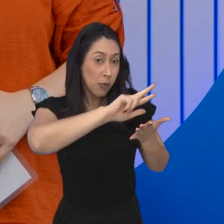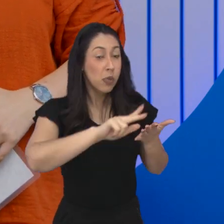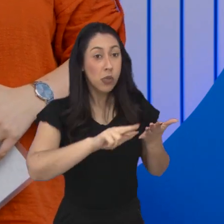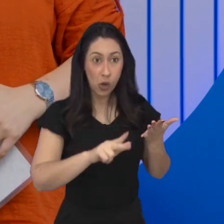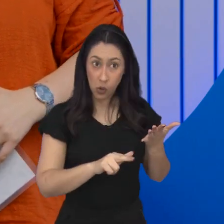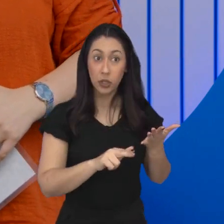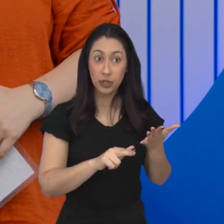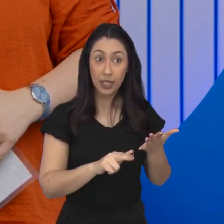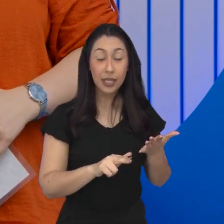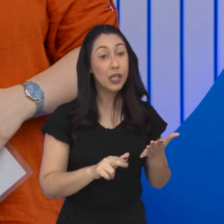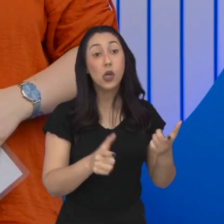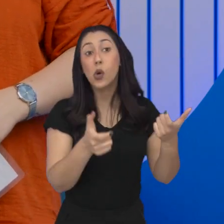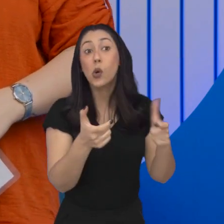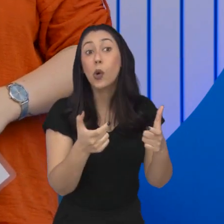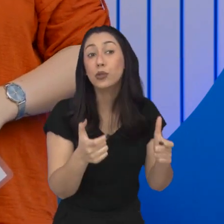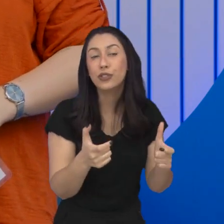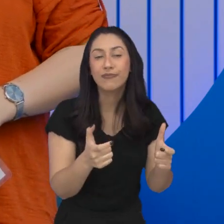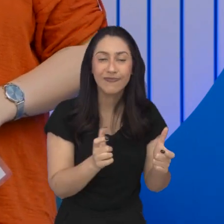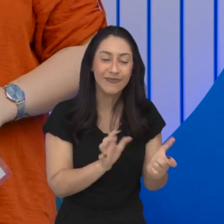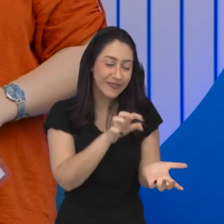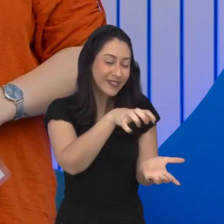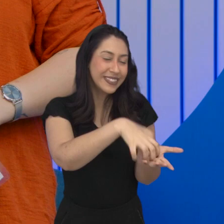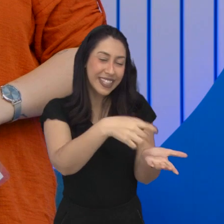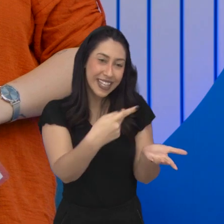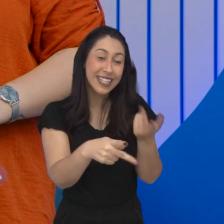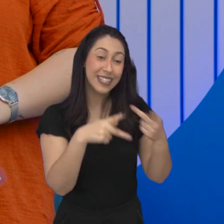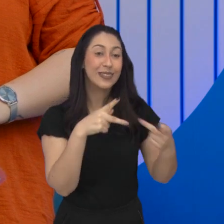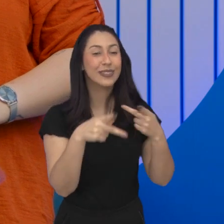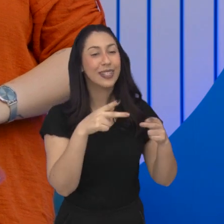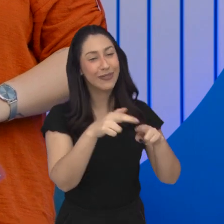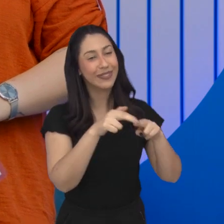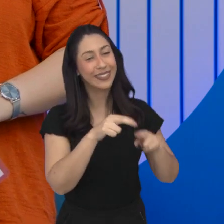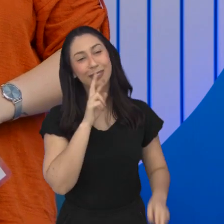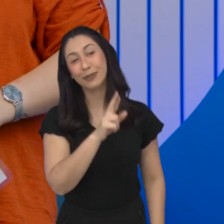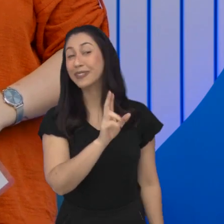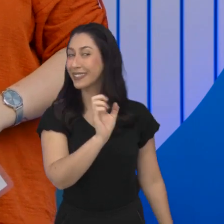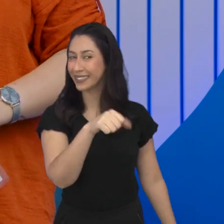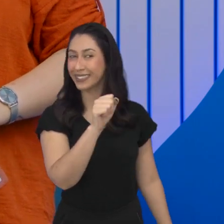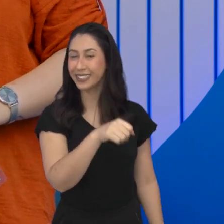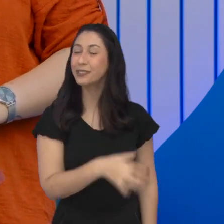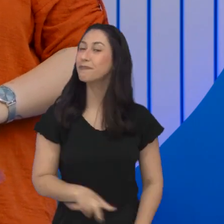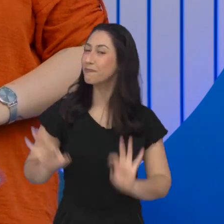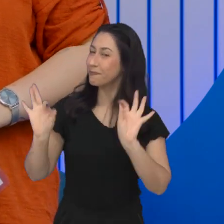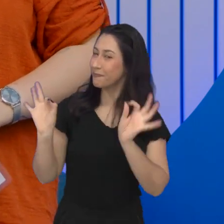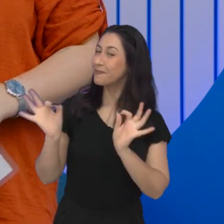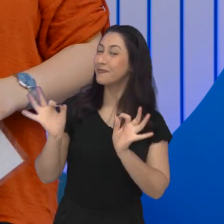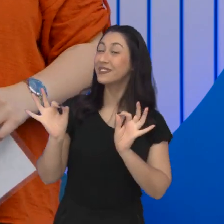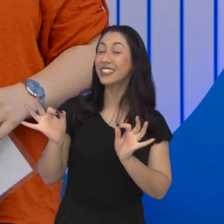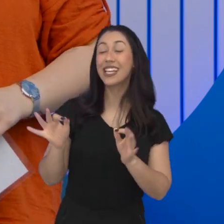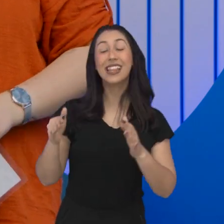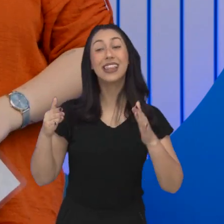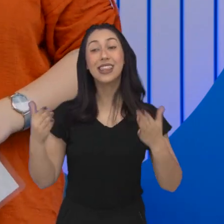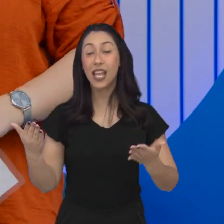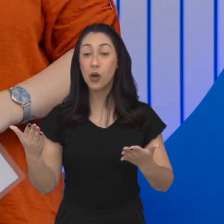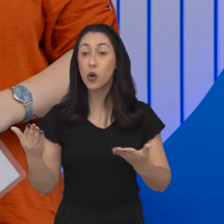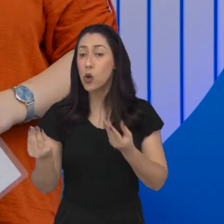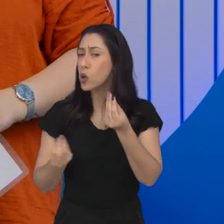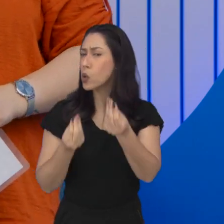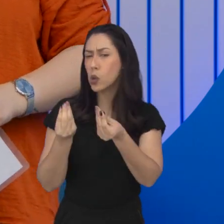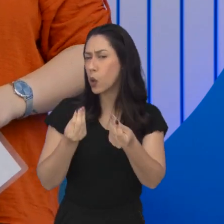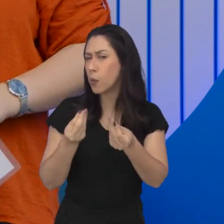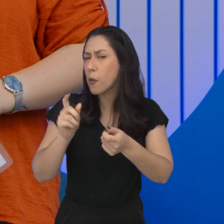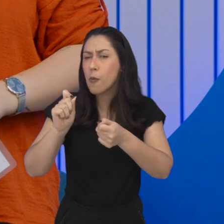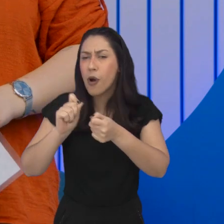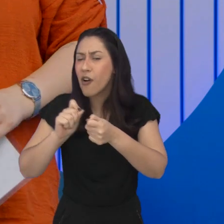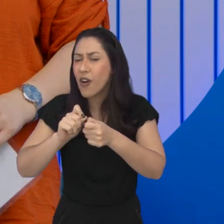ao aquecimento global, e ele fica aqui em São José dos Campos. Então, a resposta, como eu disse, é sim. Tá certo. E para a